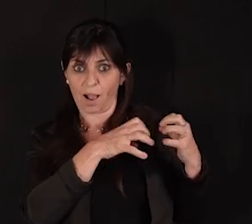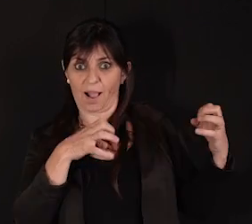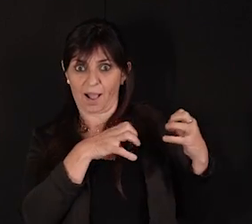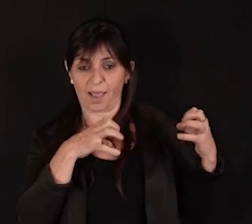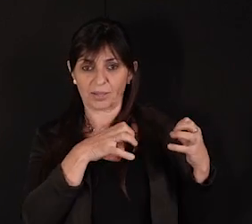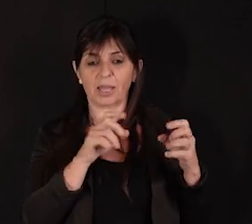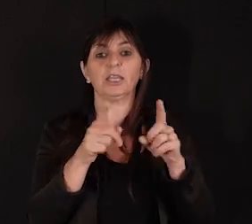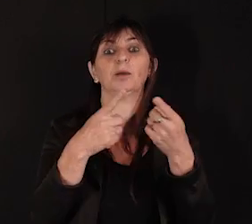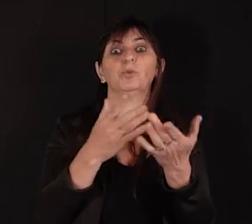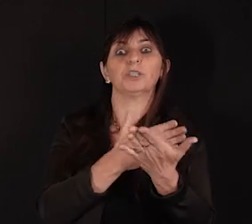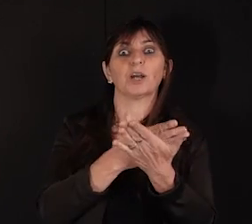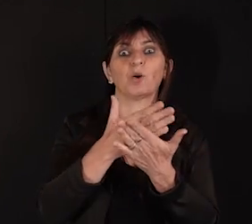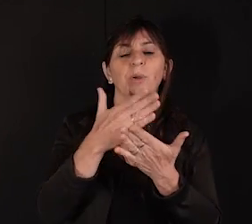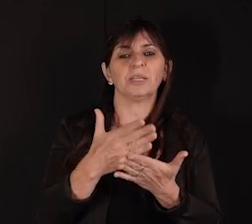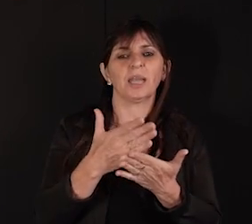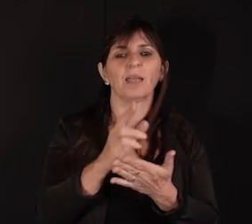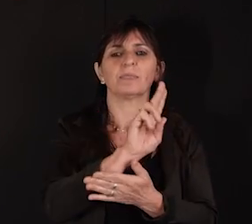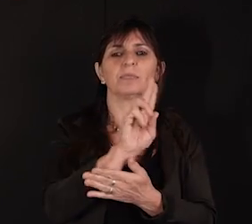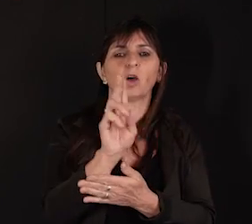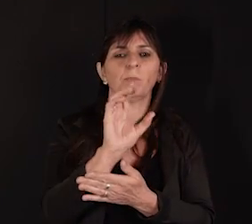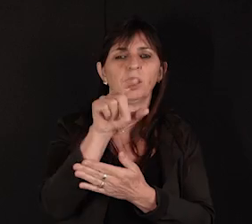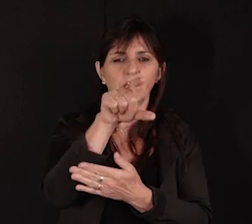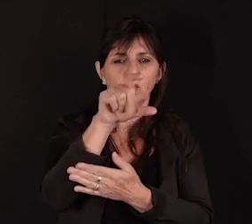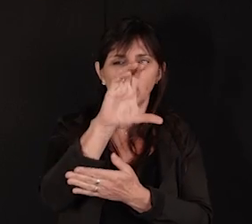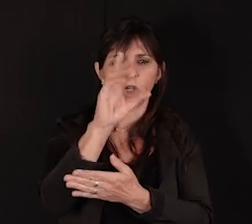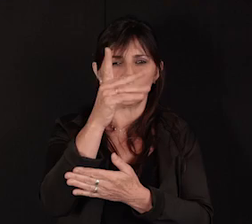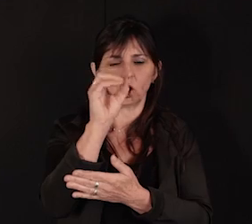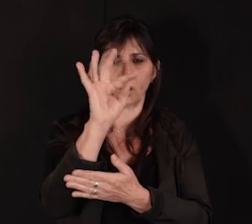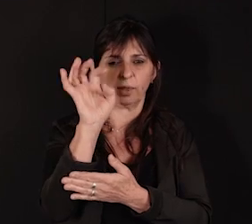comecei a tocar chama-se Xote Laranjeira.